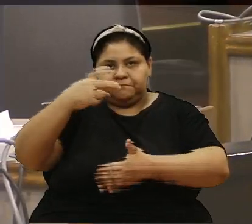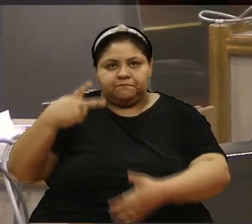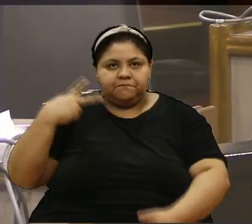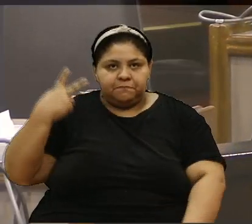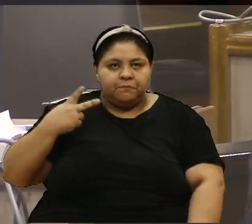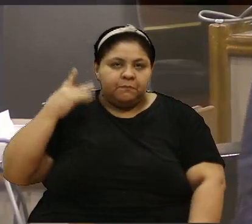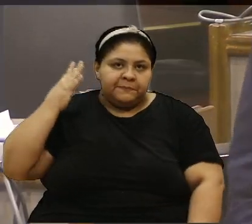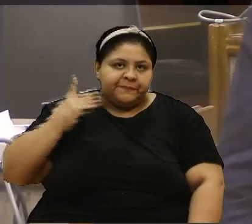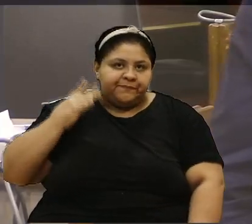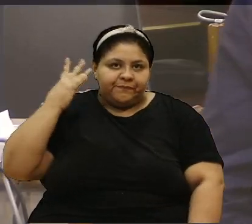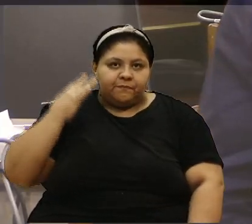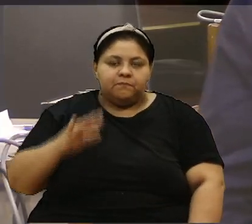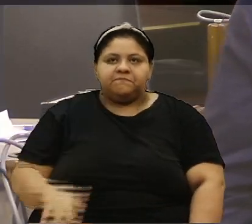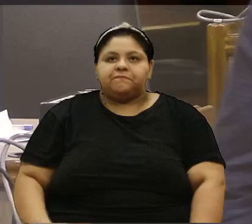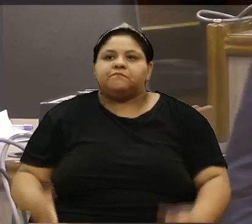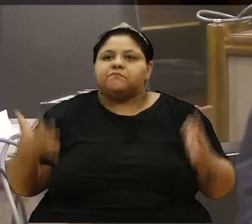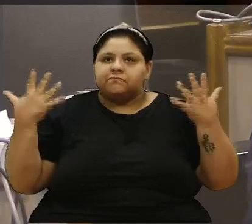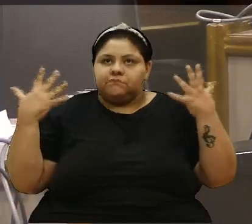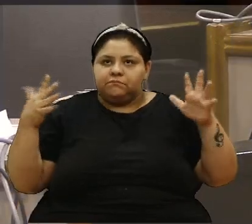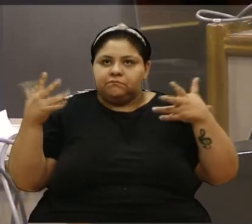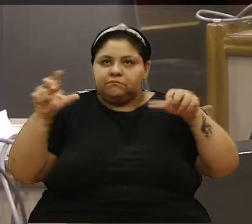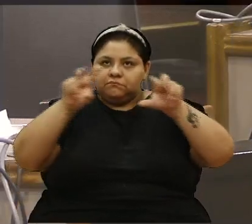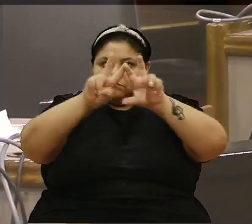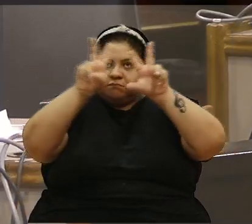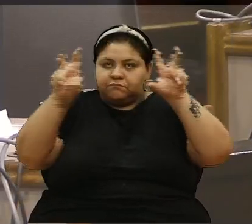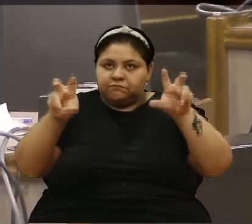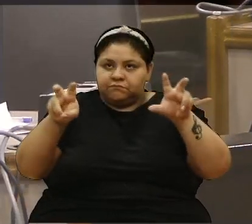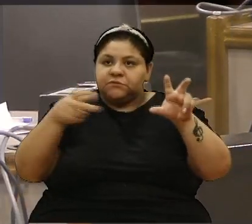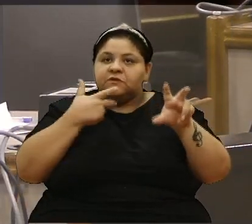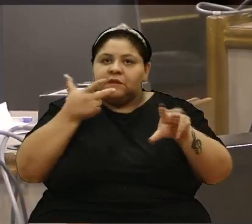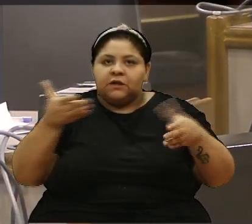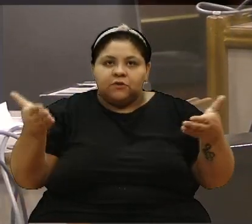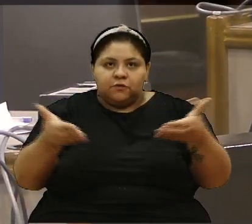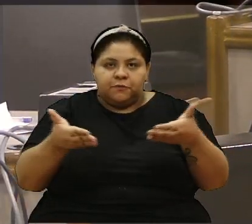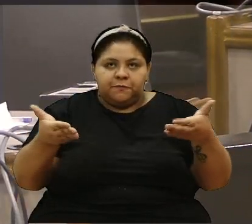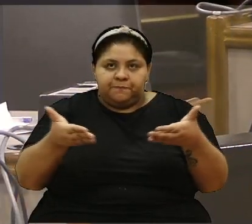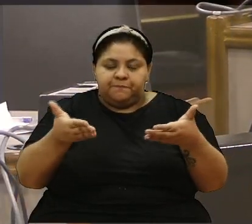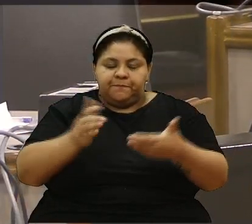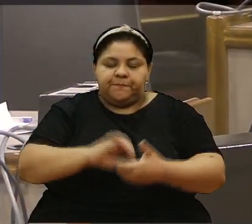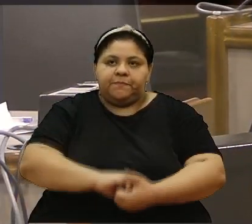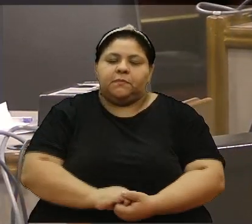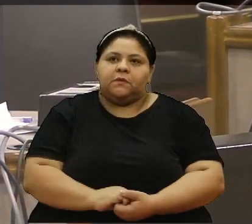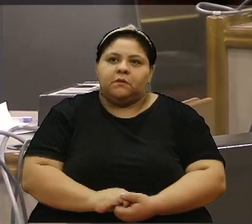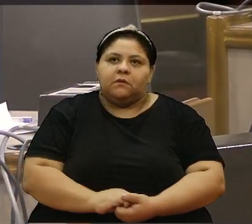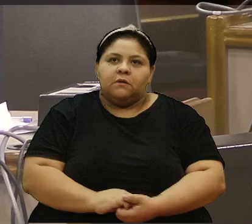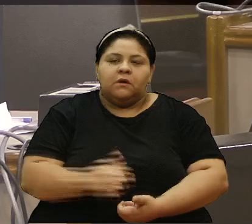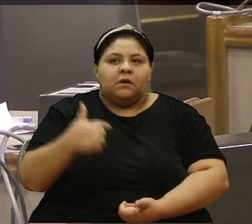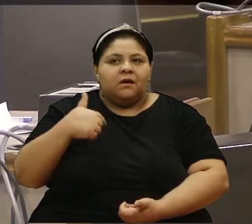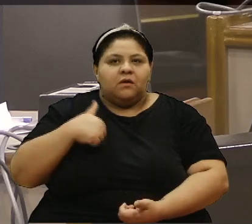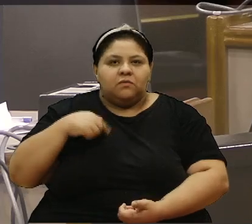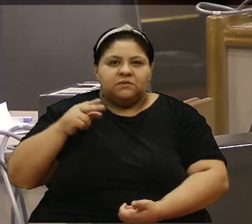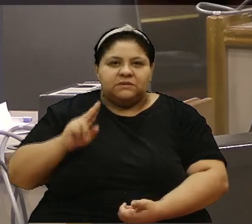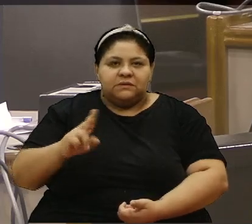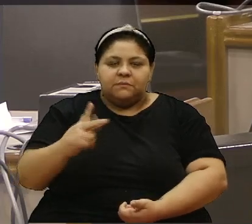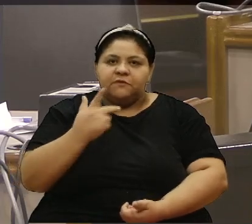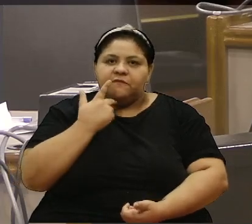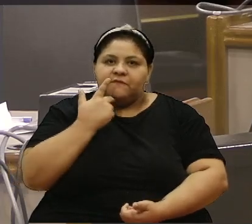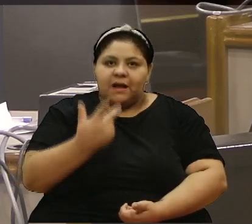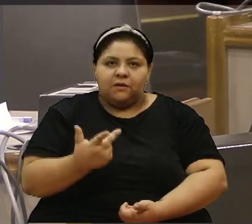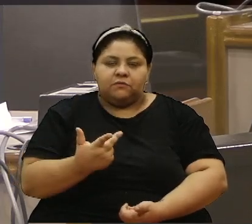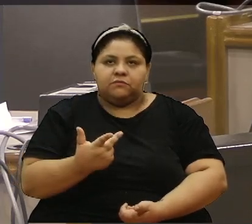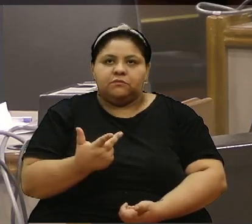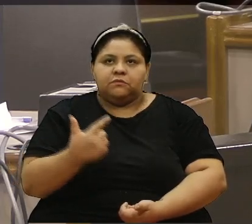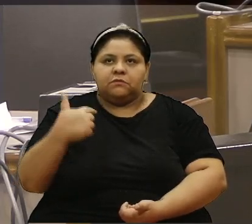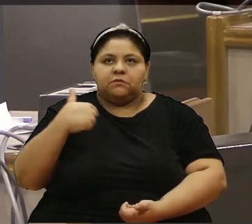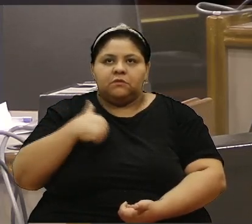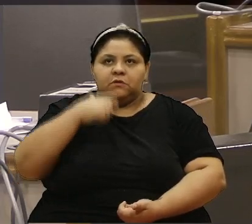Daiane, e parabéns pelo tema trazido aqui. Como eu sempre não me canso de falar, eu que